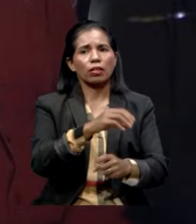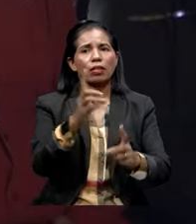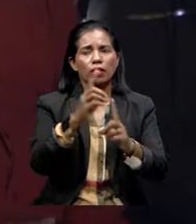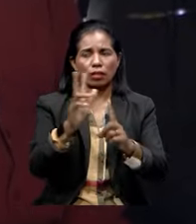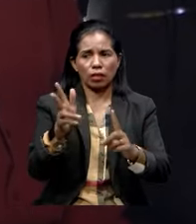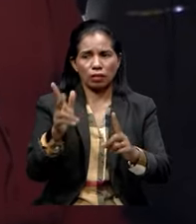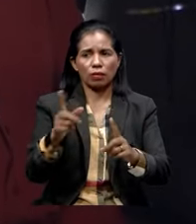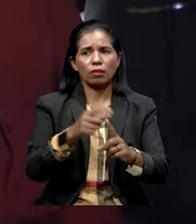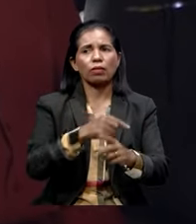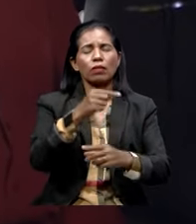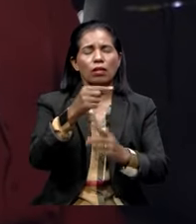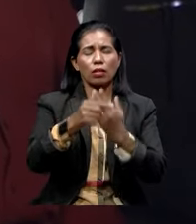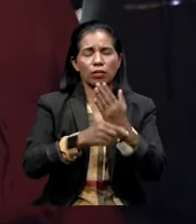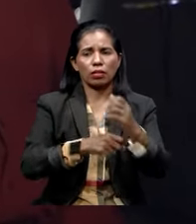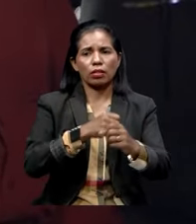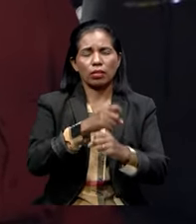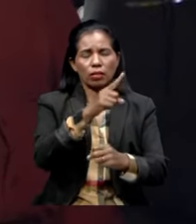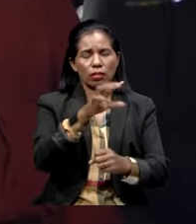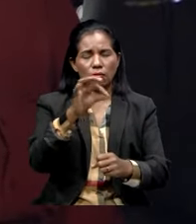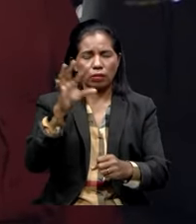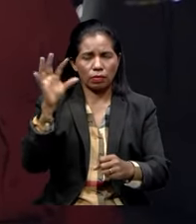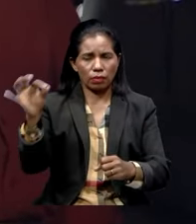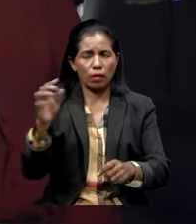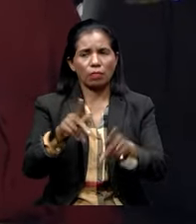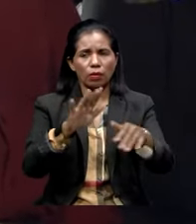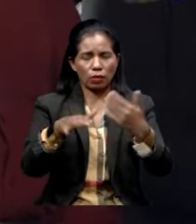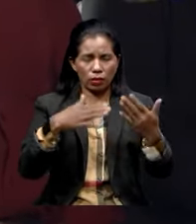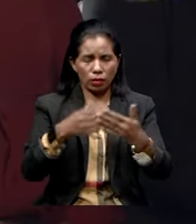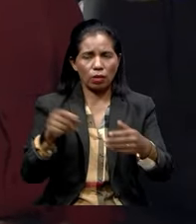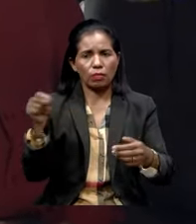fula em agosto, Tinang Riu Ida, se a recensia, maioria povo mobere, o